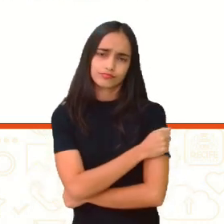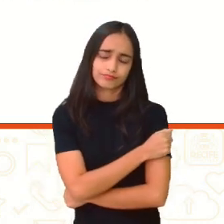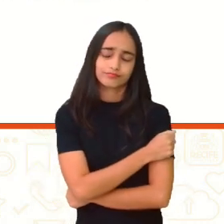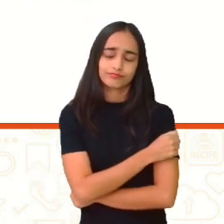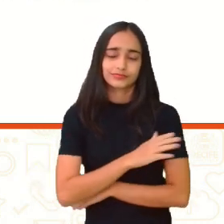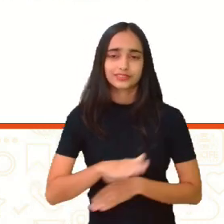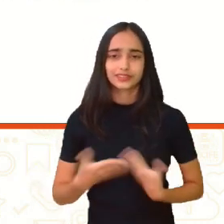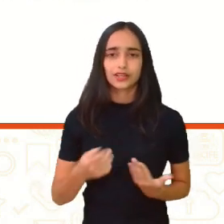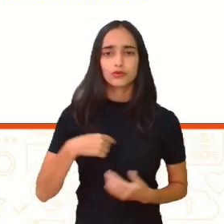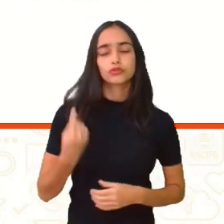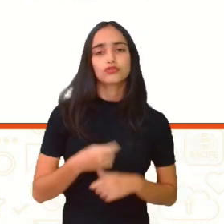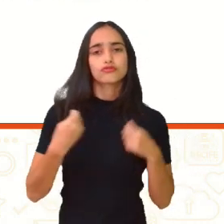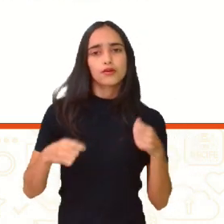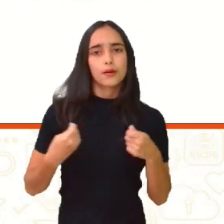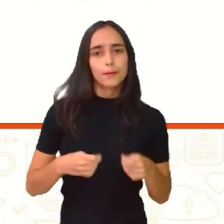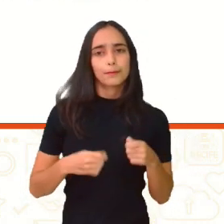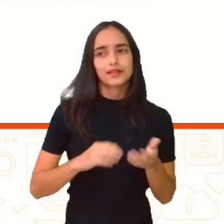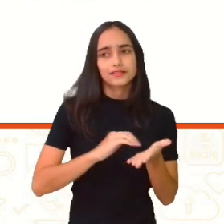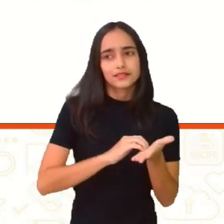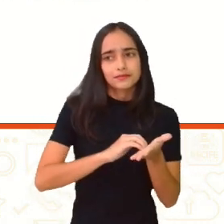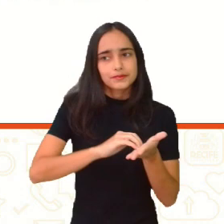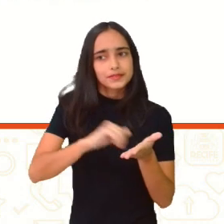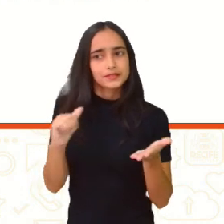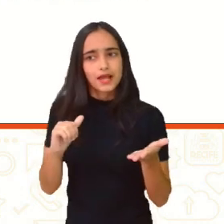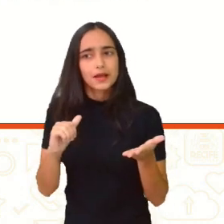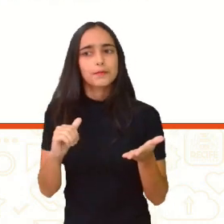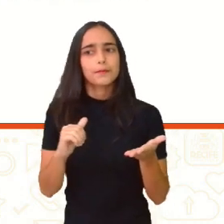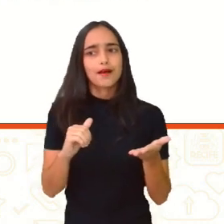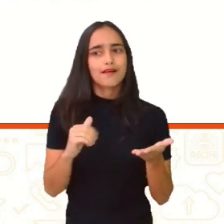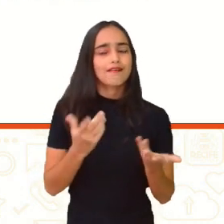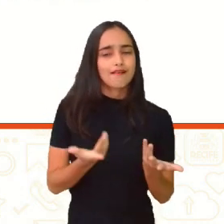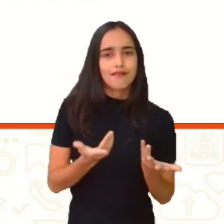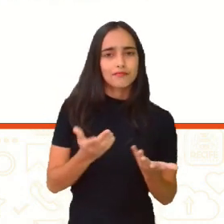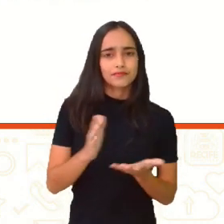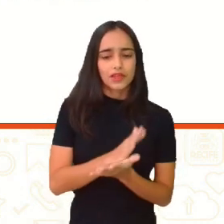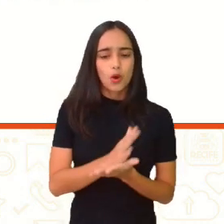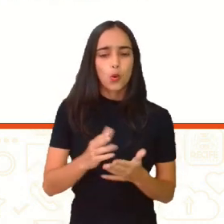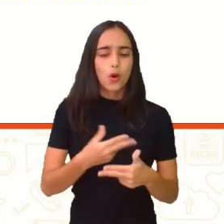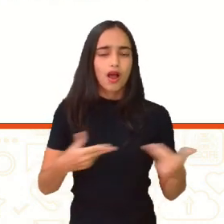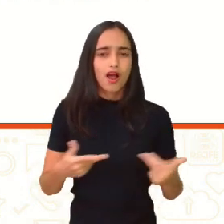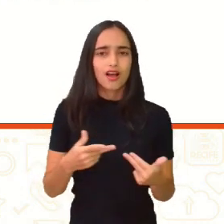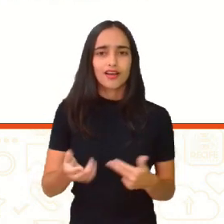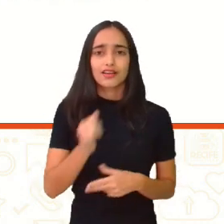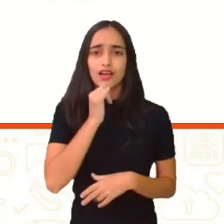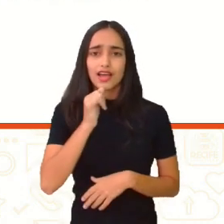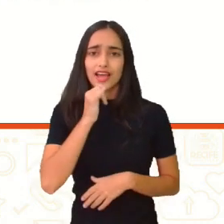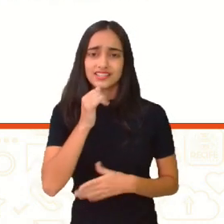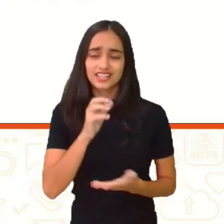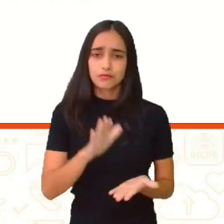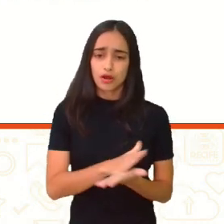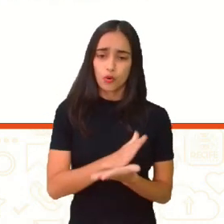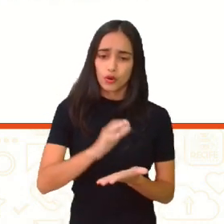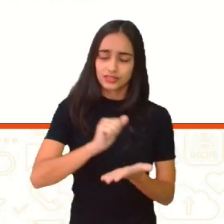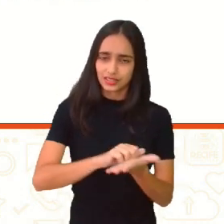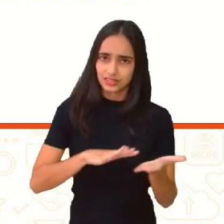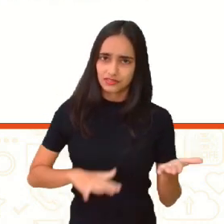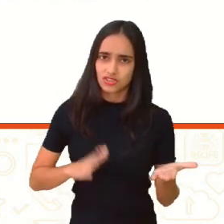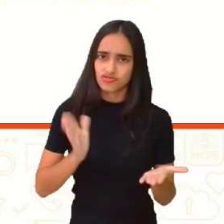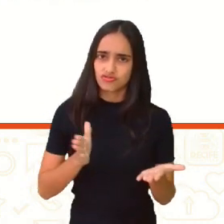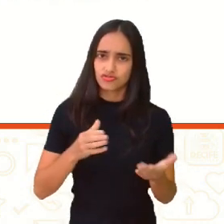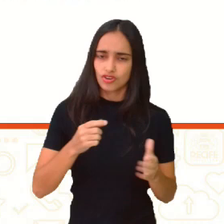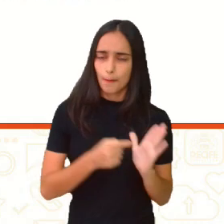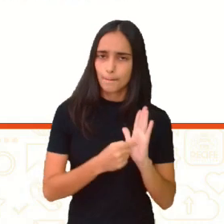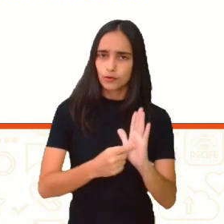acrescentar, excluir fonemas, né? Então, a exemplo dessas atividades que eu mostrei aqui no comecinho, a gente precisa